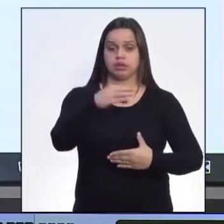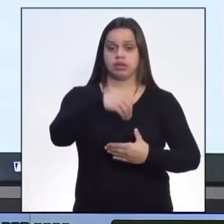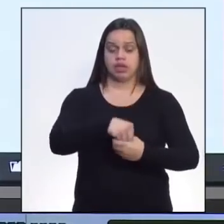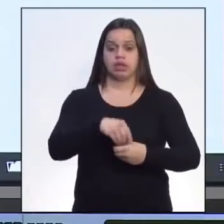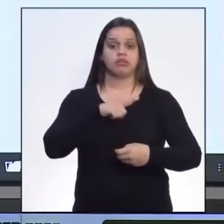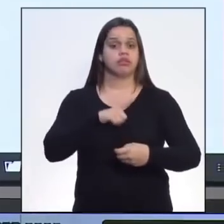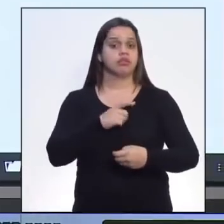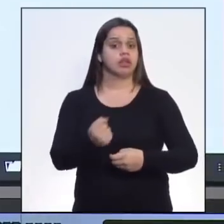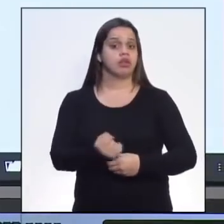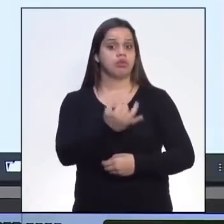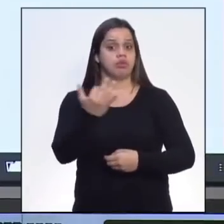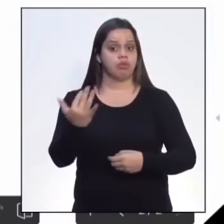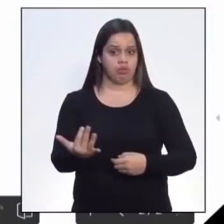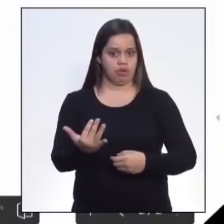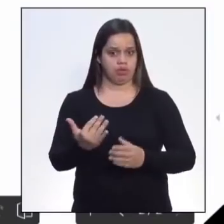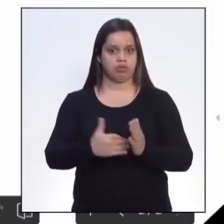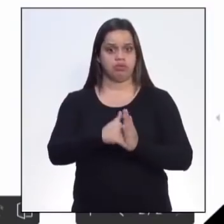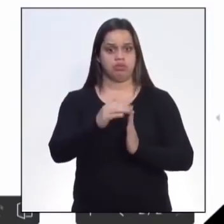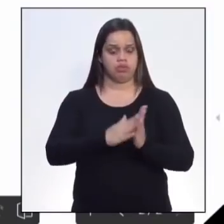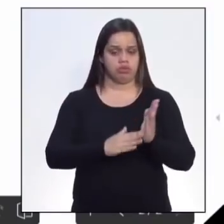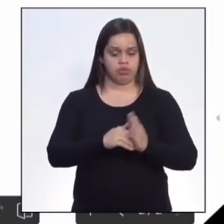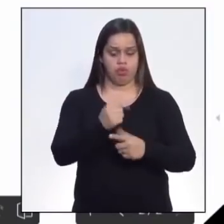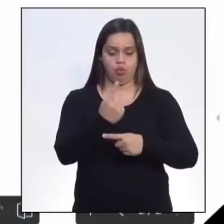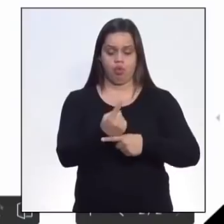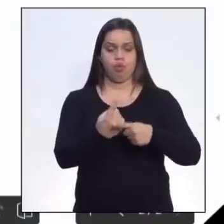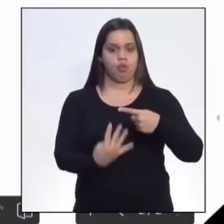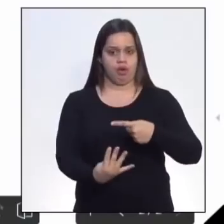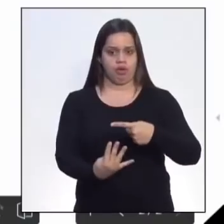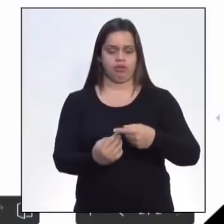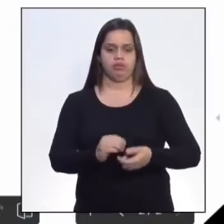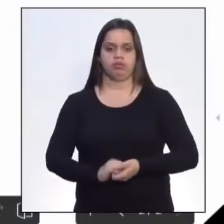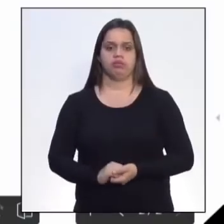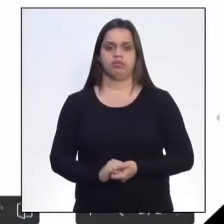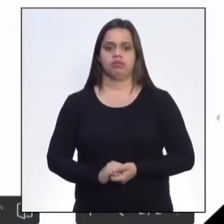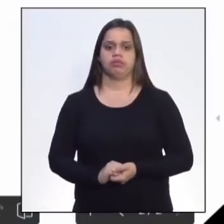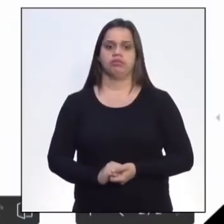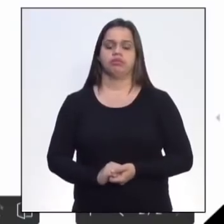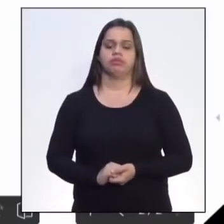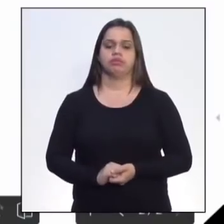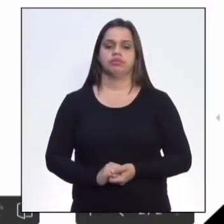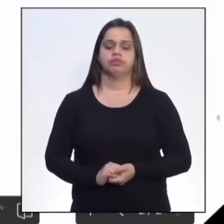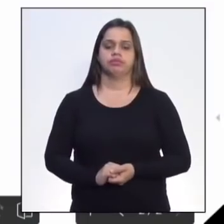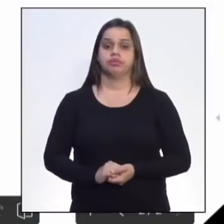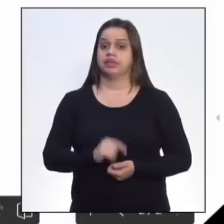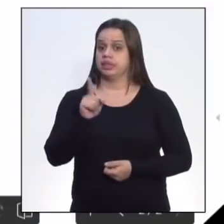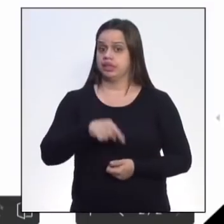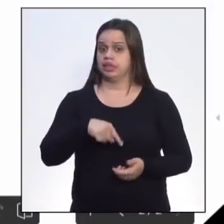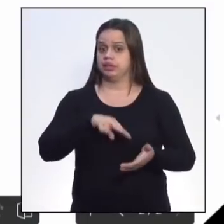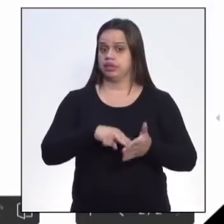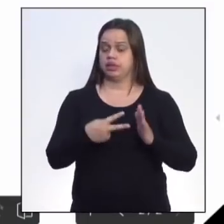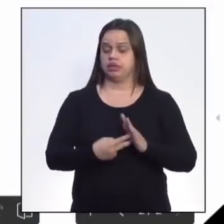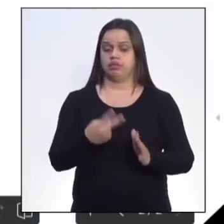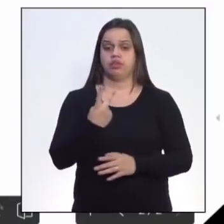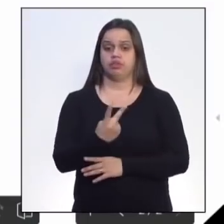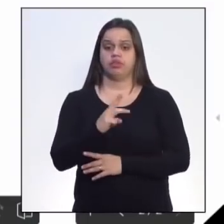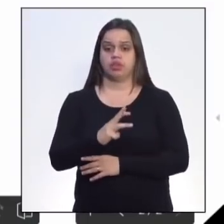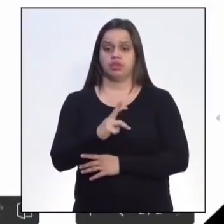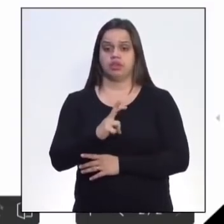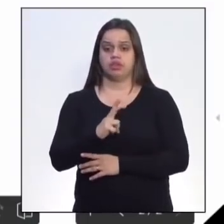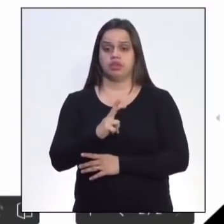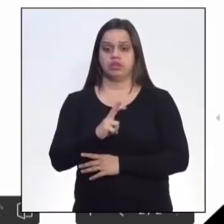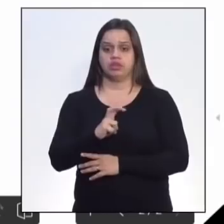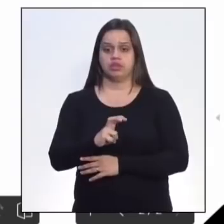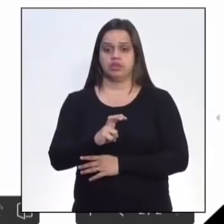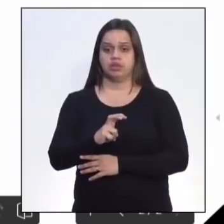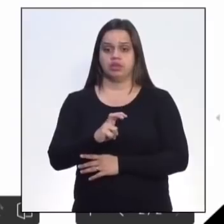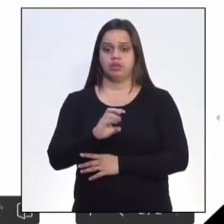corresponde a 1/4, não é isso? Isso, que é os 250 ml, né? Isso,